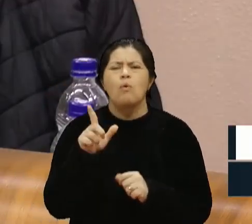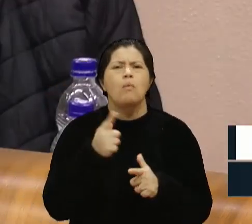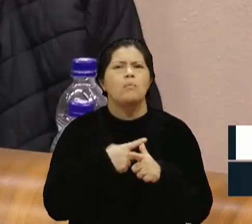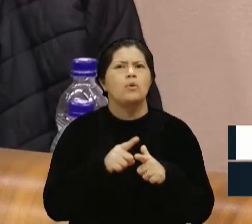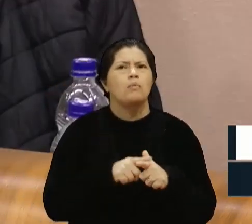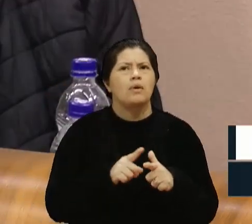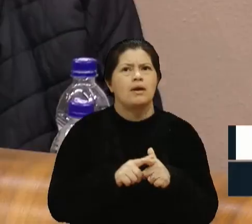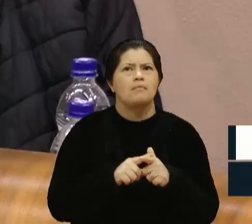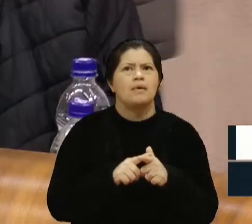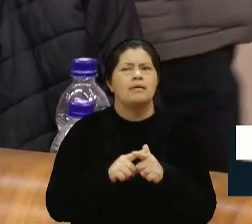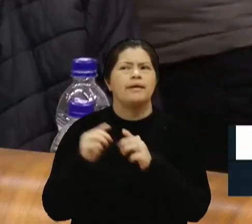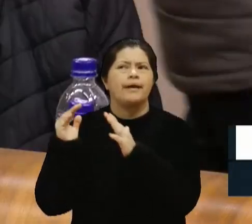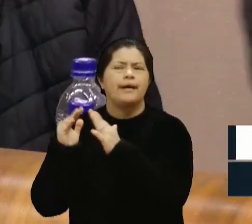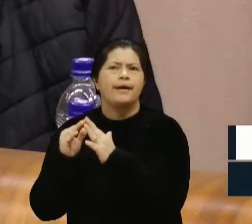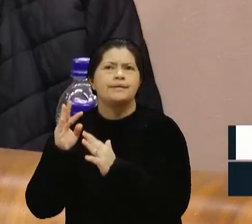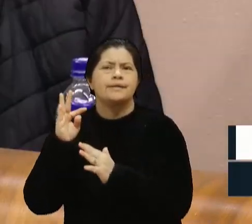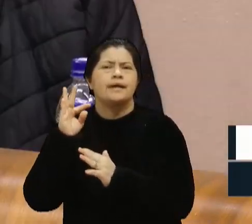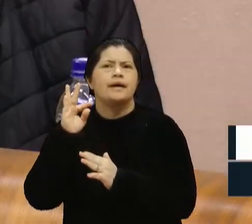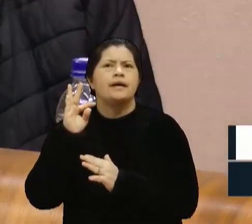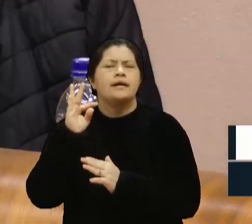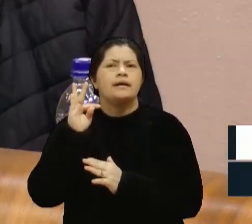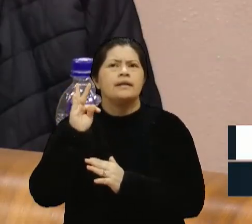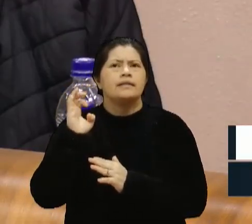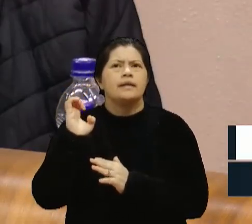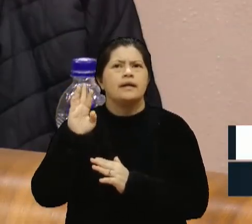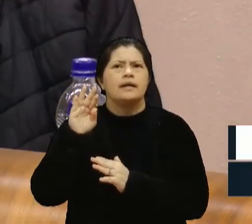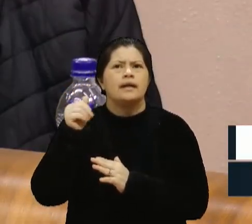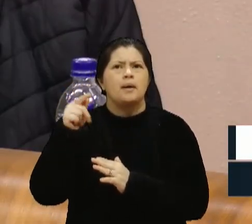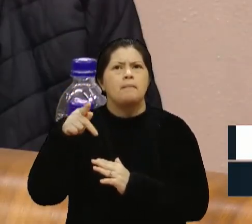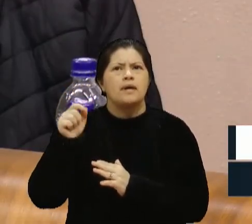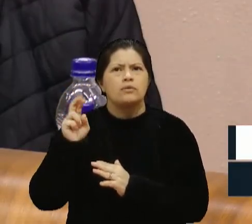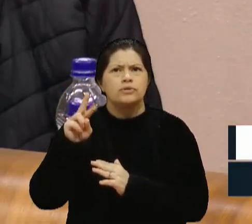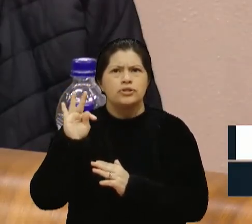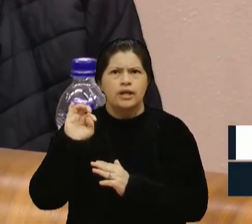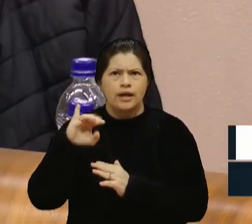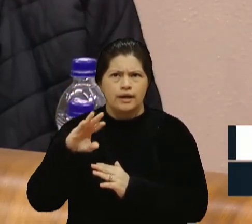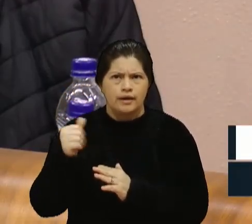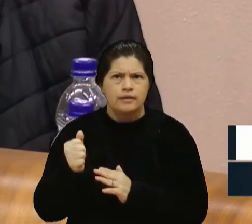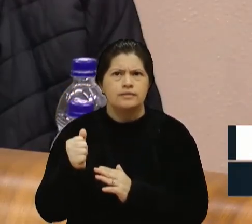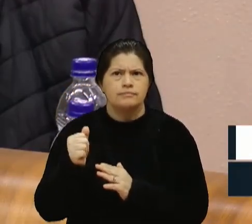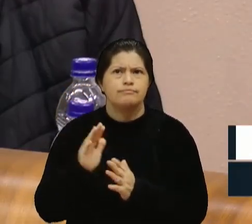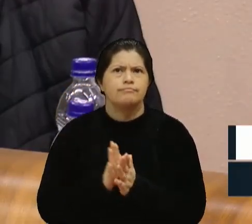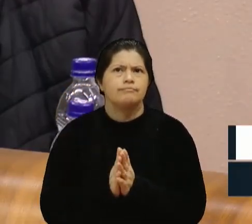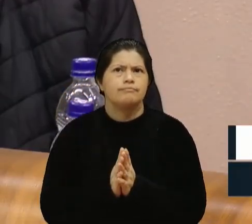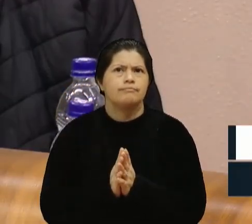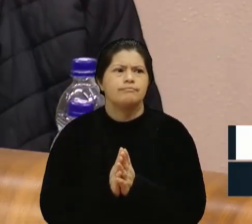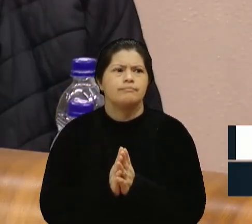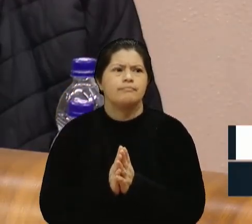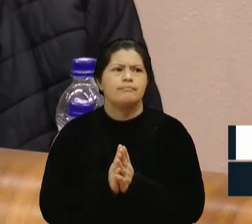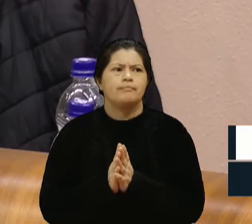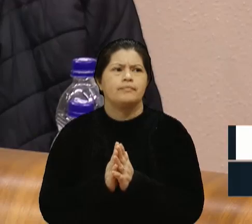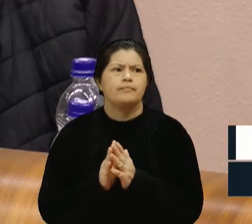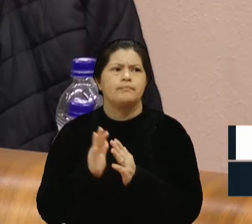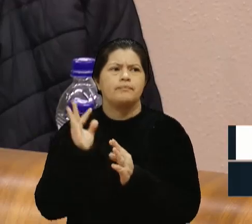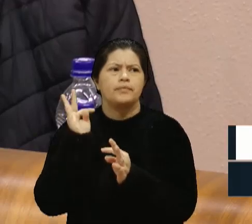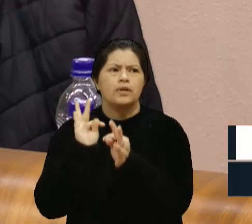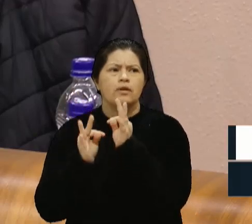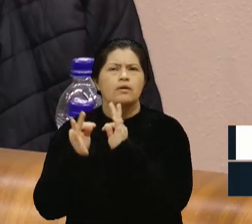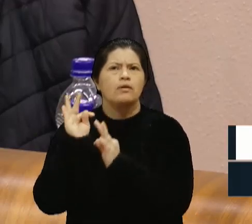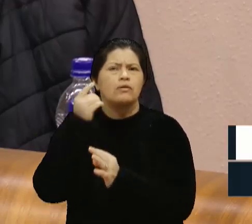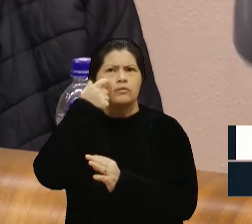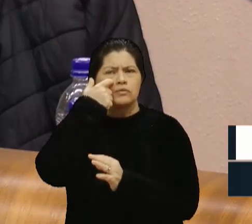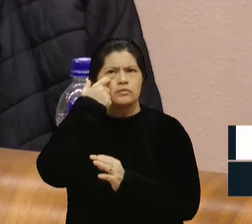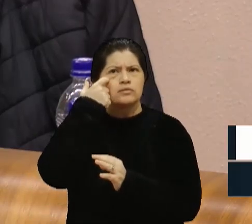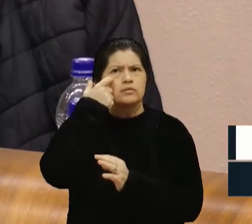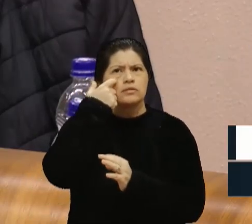comunidade terapêutica, que inclusive o vereador Caleb falou aqui? A comunidade terapêutica está no limbo. Ela não pertence à